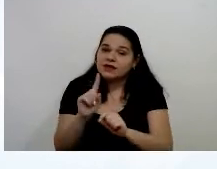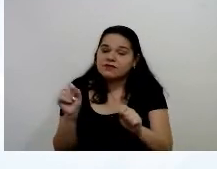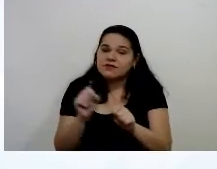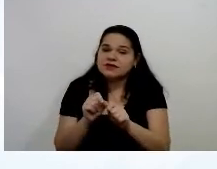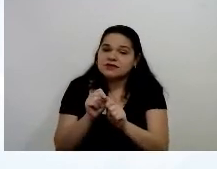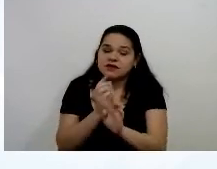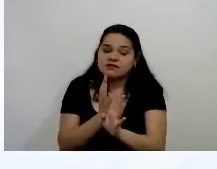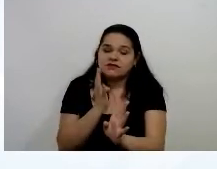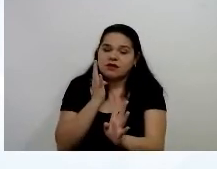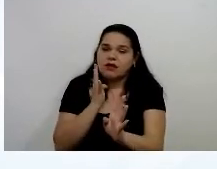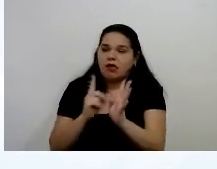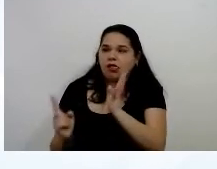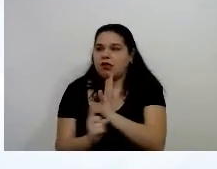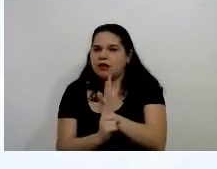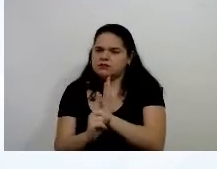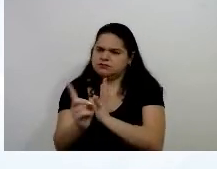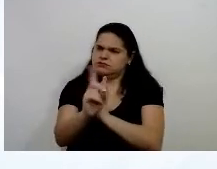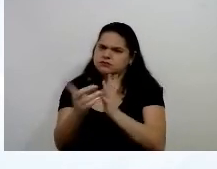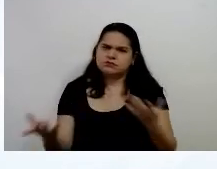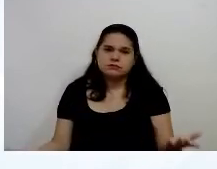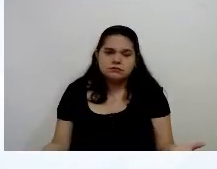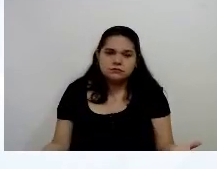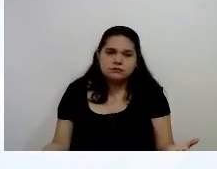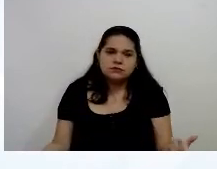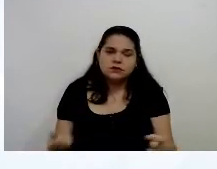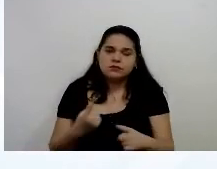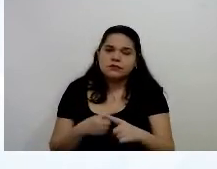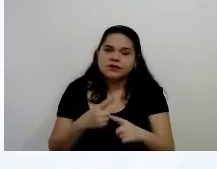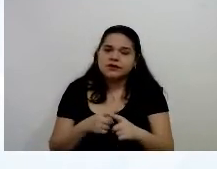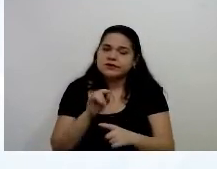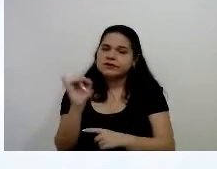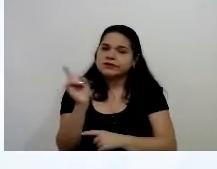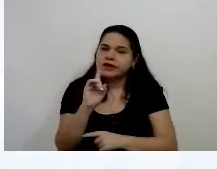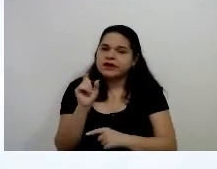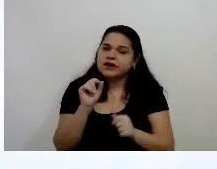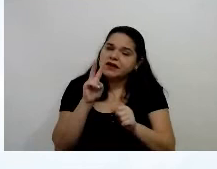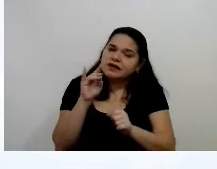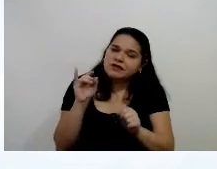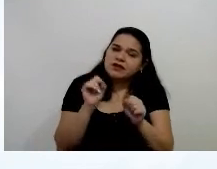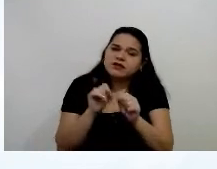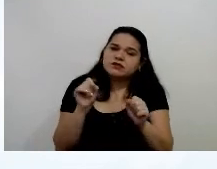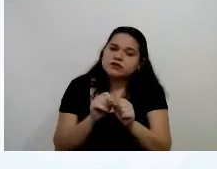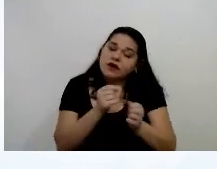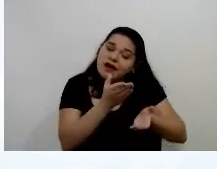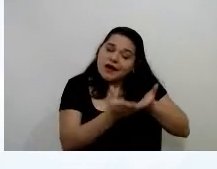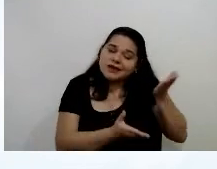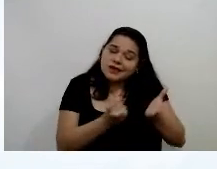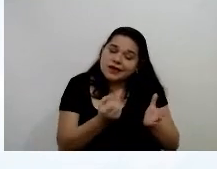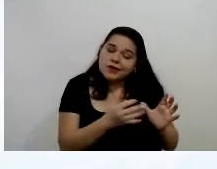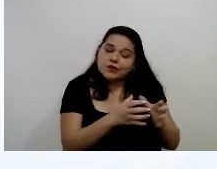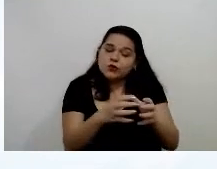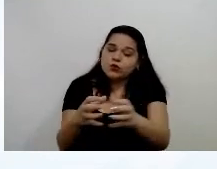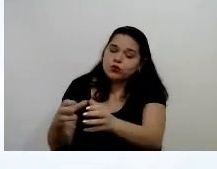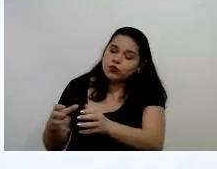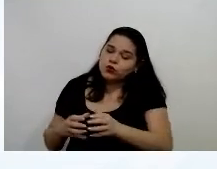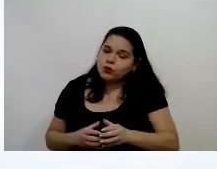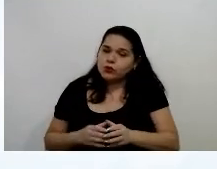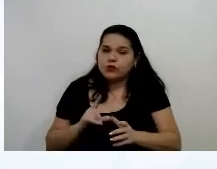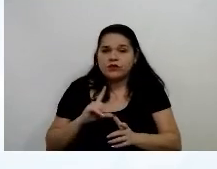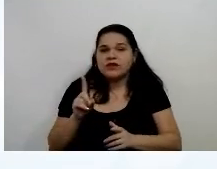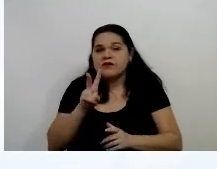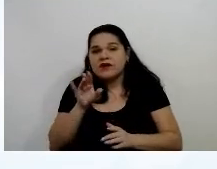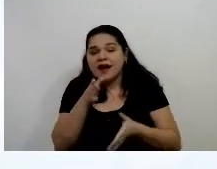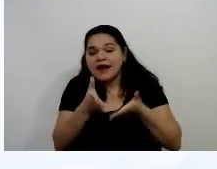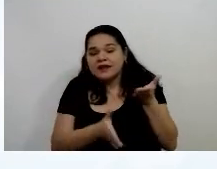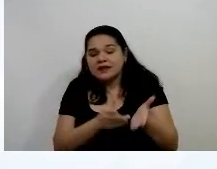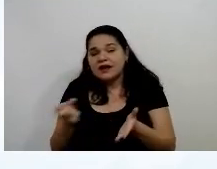fura-fila, porque senão, daqui a pouco, a gente vai atender somente algumas categorias e não vai atender